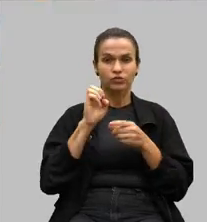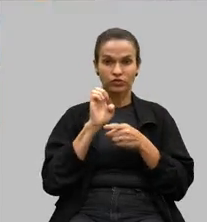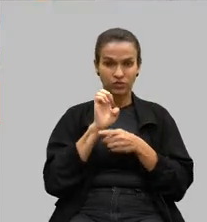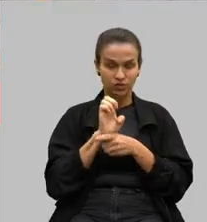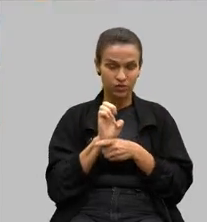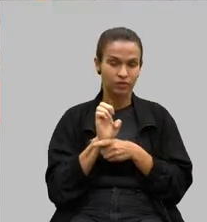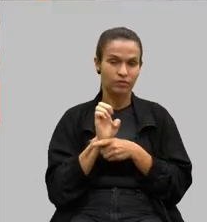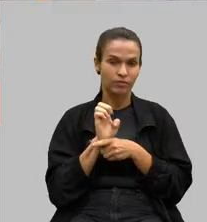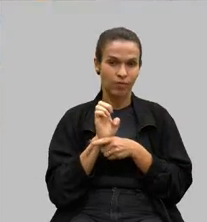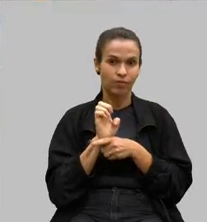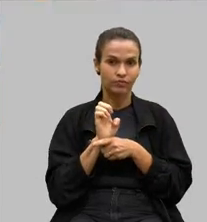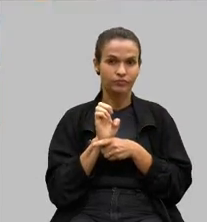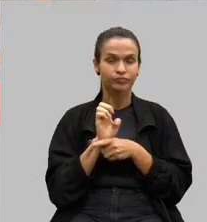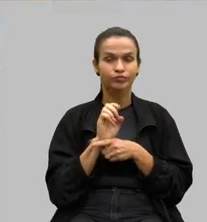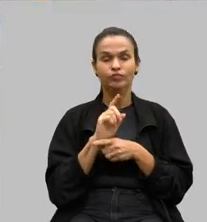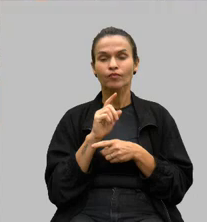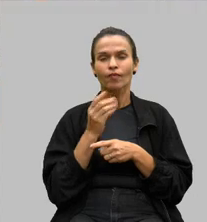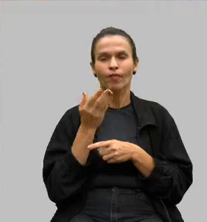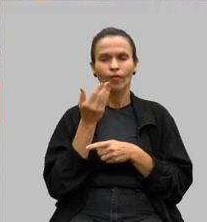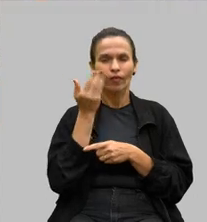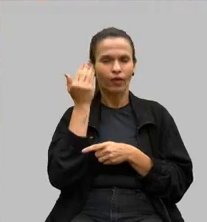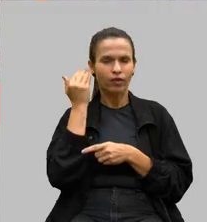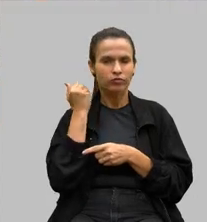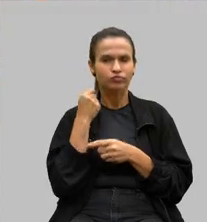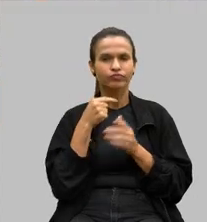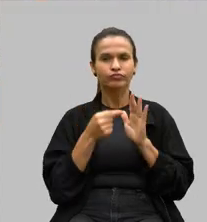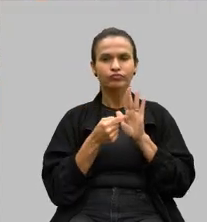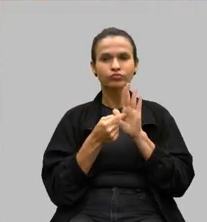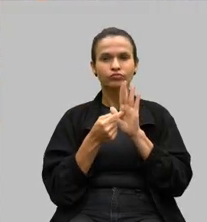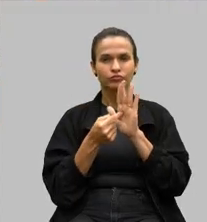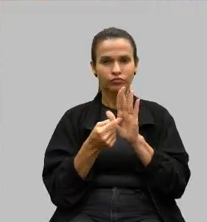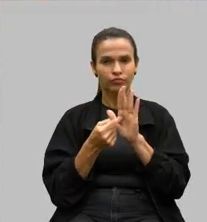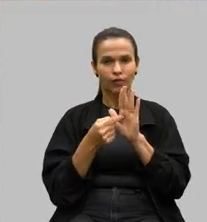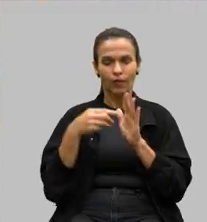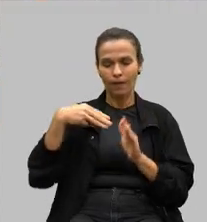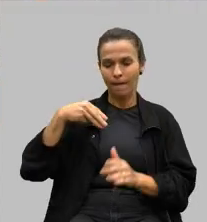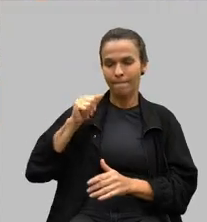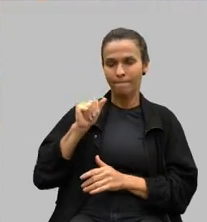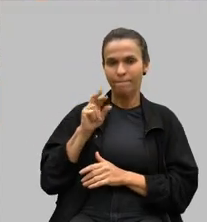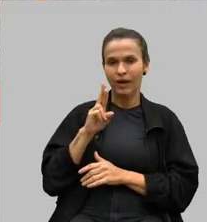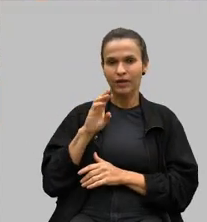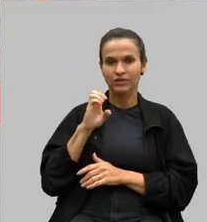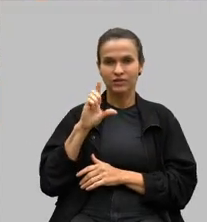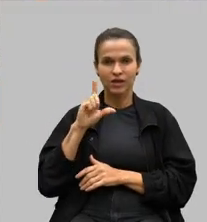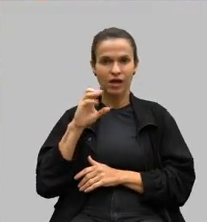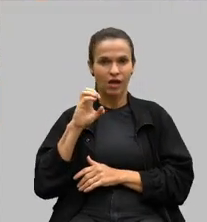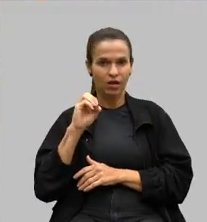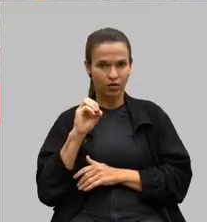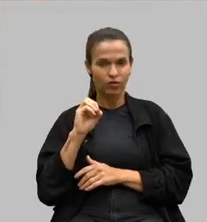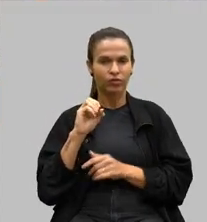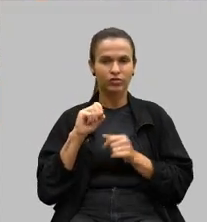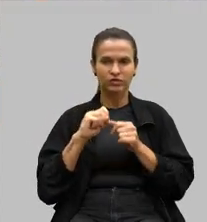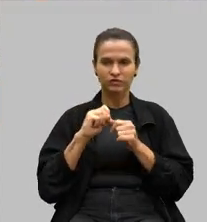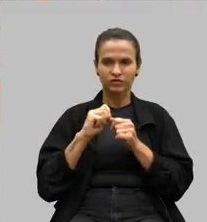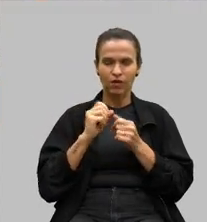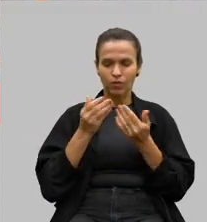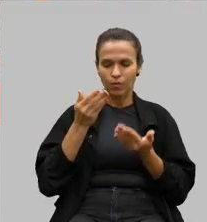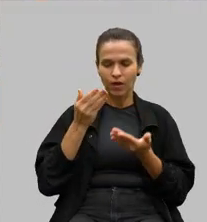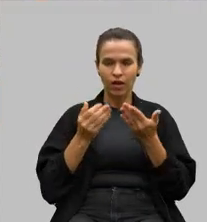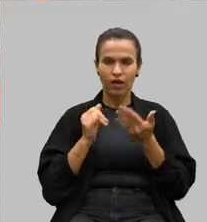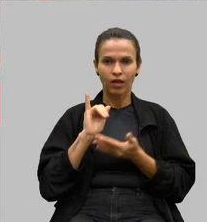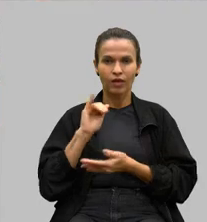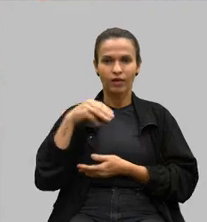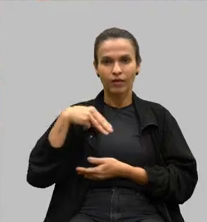eh nós trouxemos outro dia o o Marcelo freixo que fez um balanço da embratur e